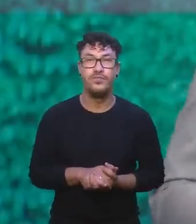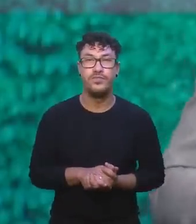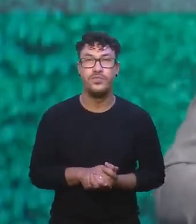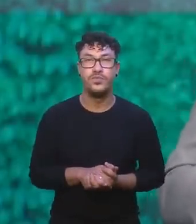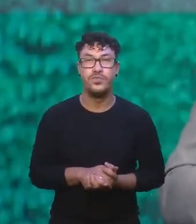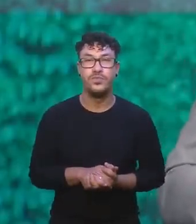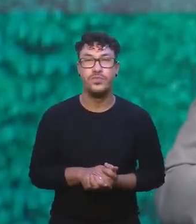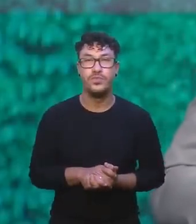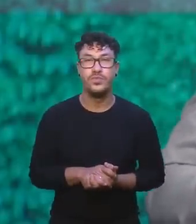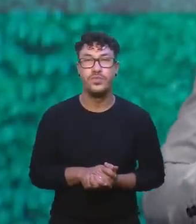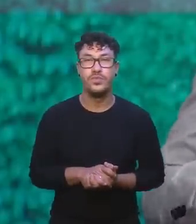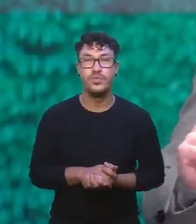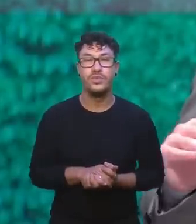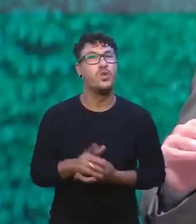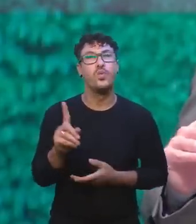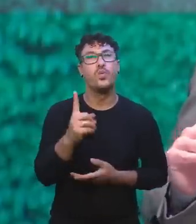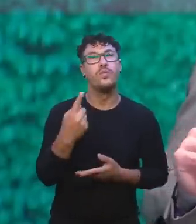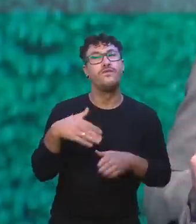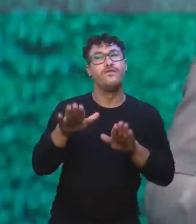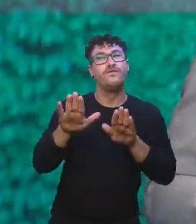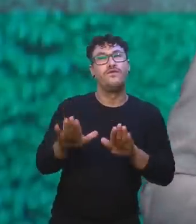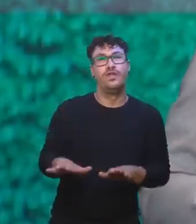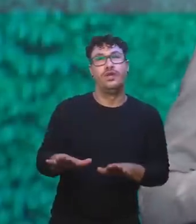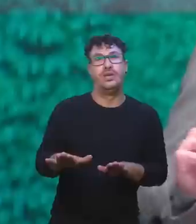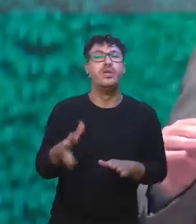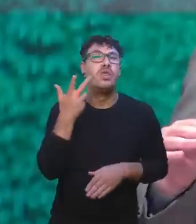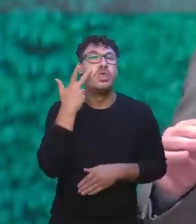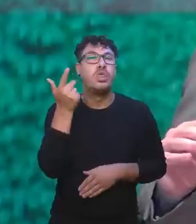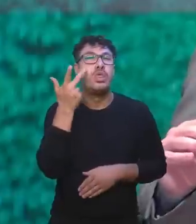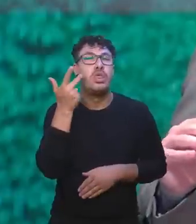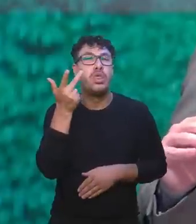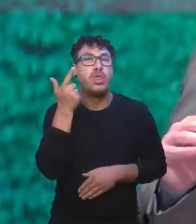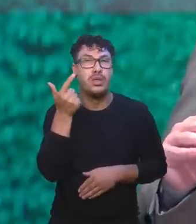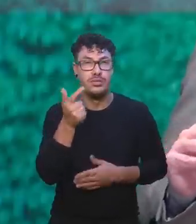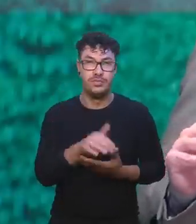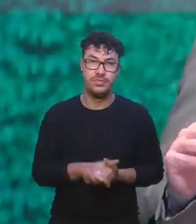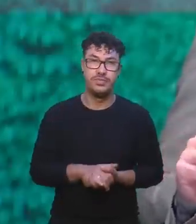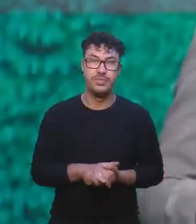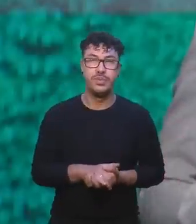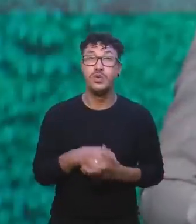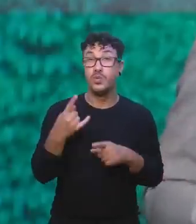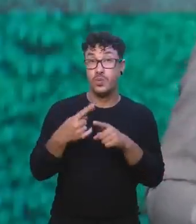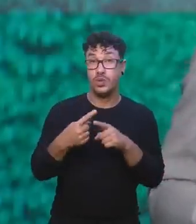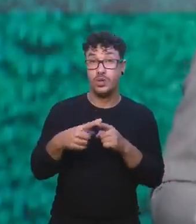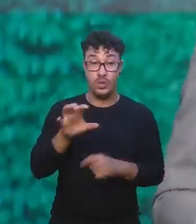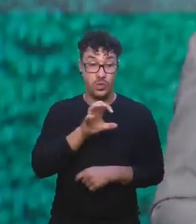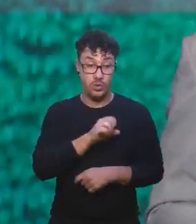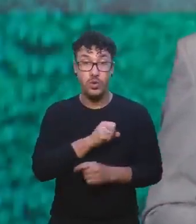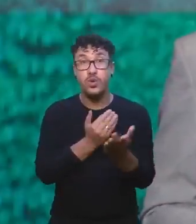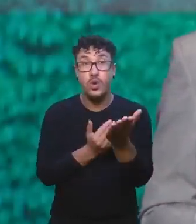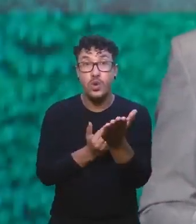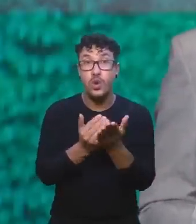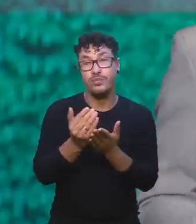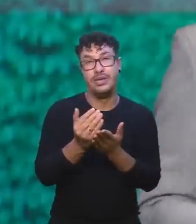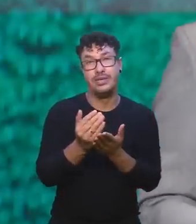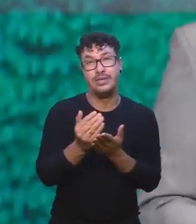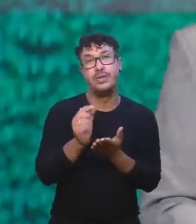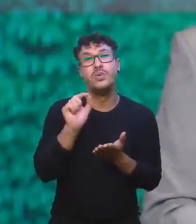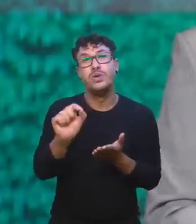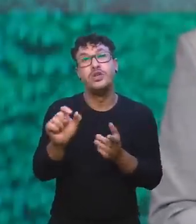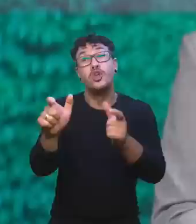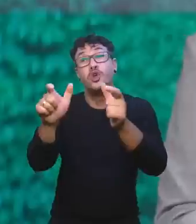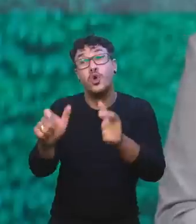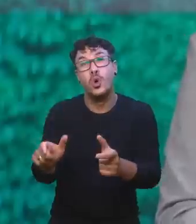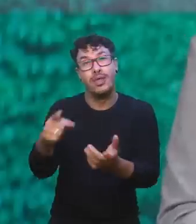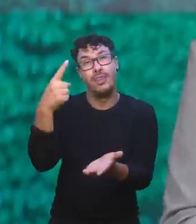Não ficar na normalidade, no mero dever. Porque o amor começa, diz Emmanuel, aonde o